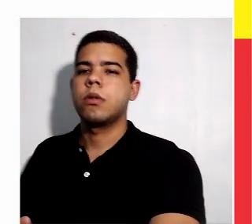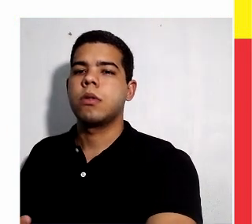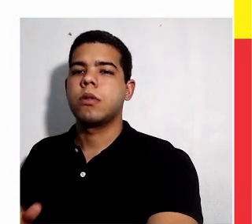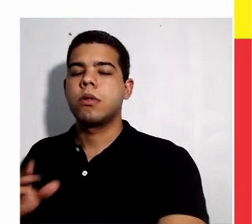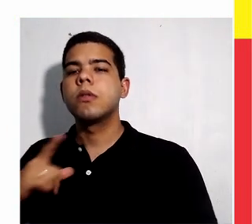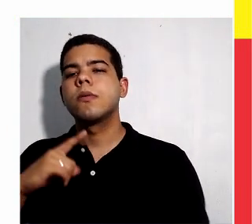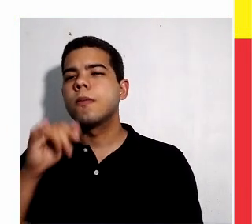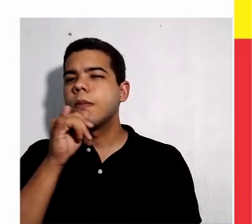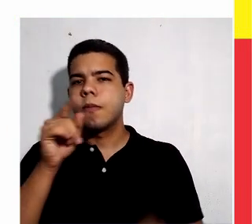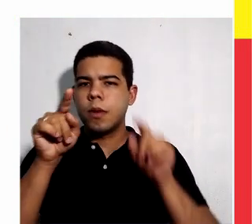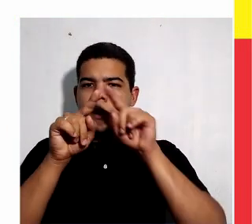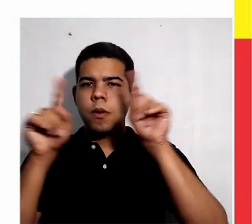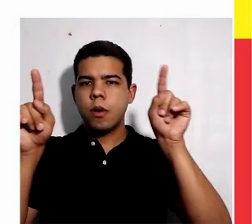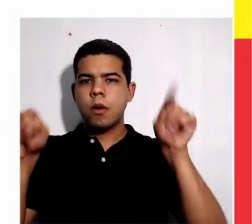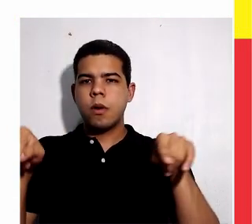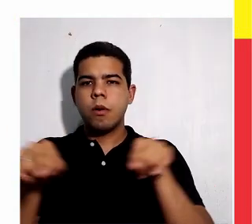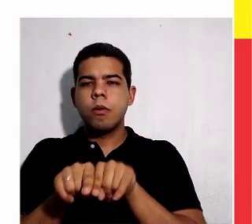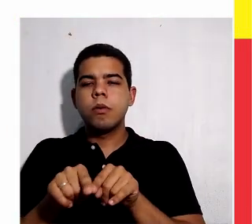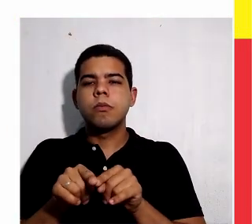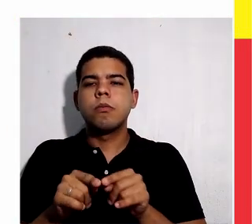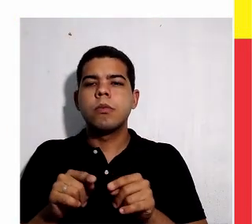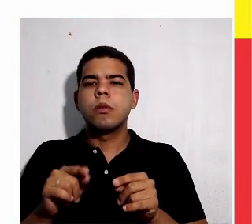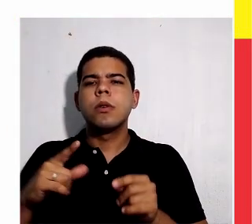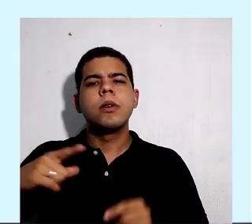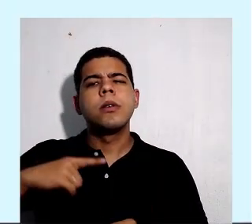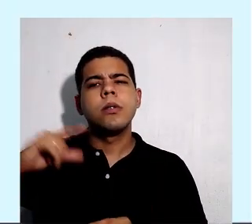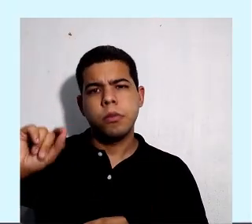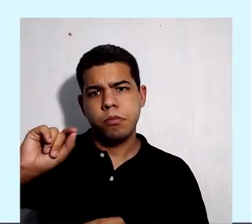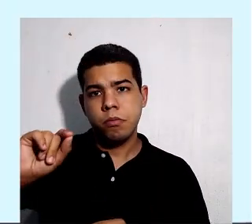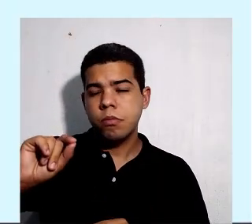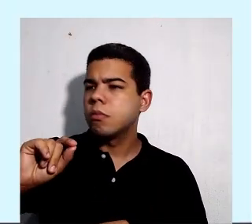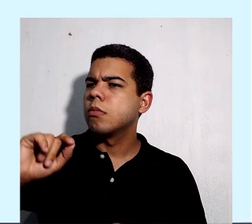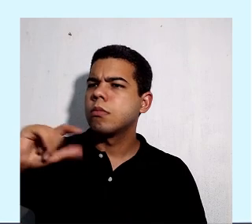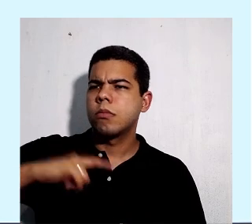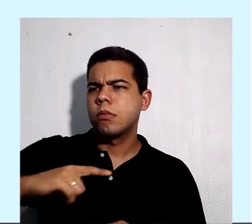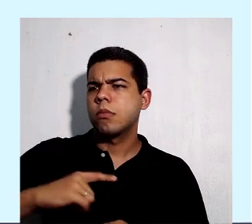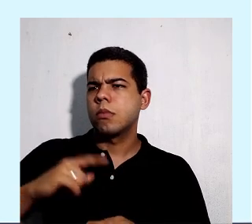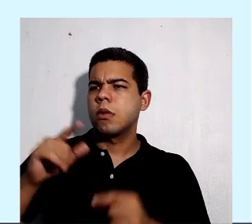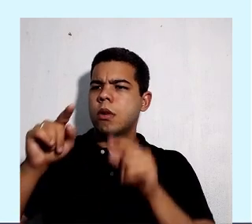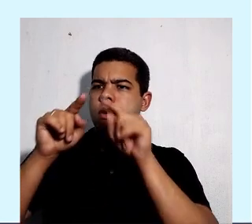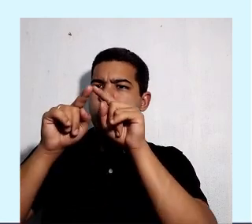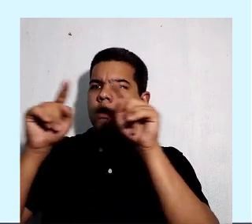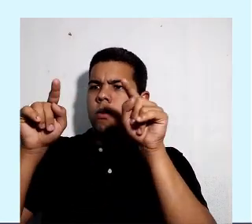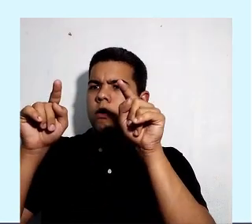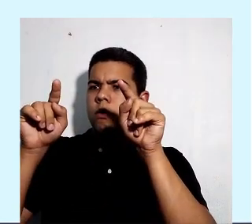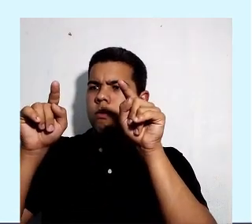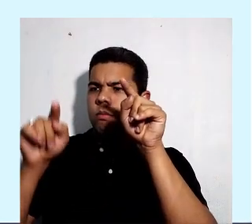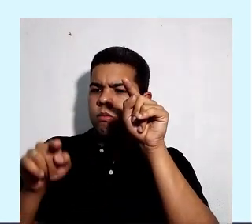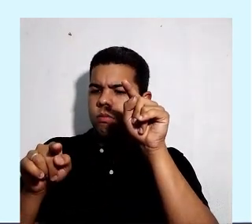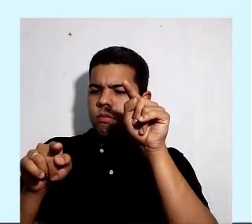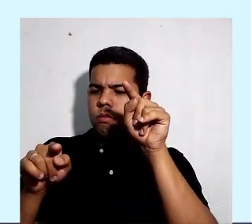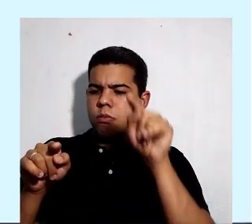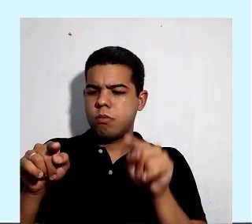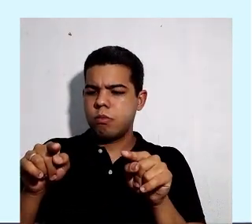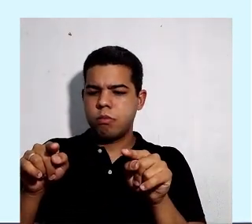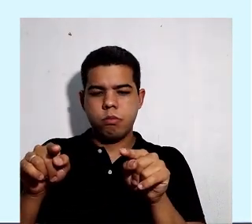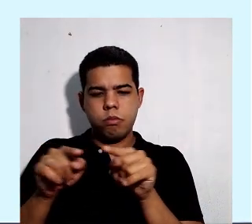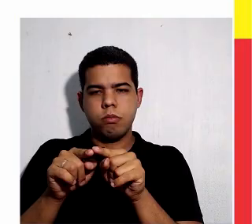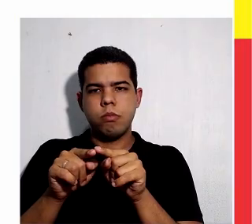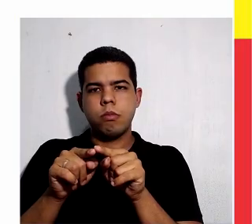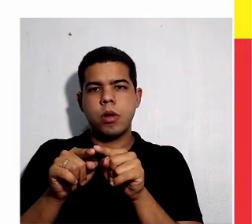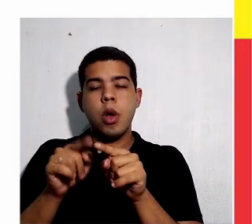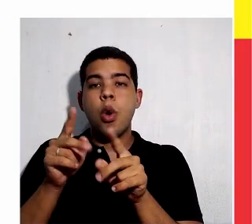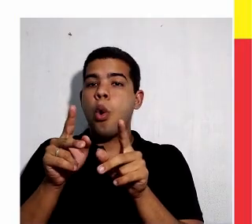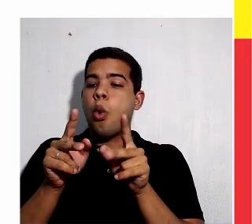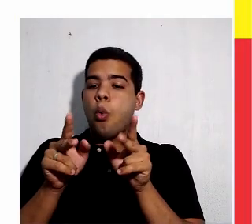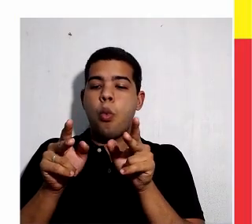nosso quadrado. Lembrando, quadrado ele tem o quê? Todos os quatro lados com a mesma medida. Então, aqui,